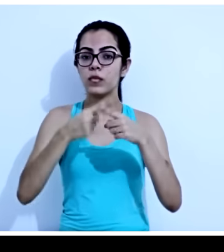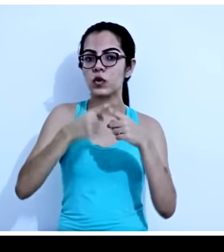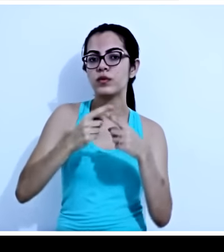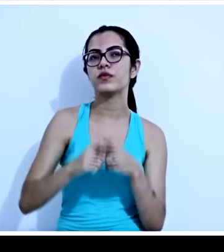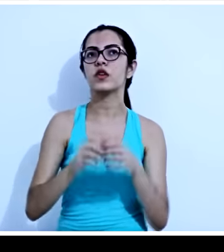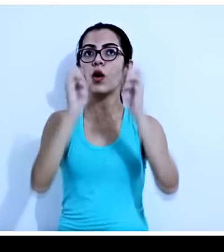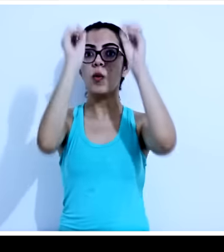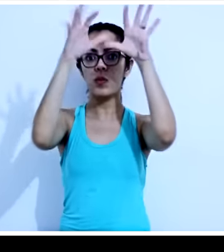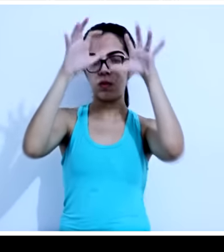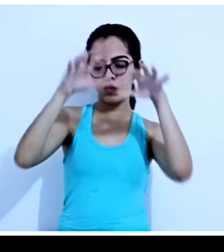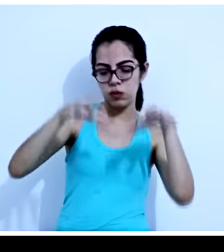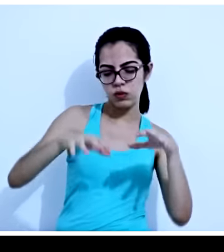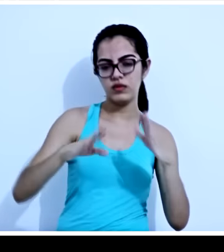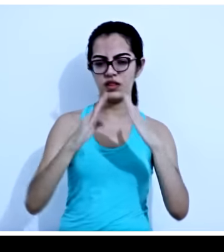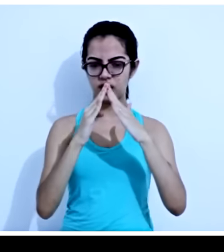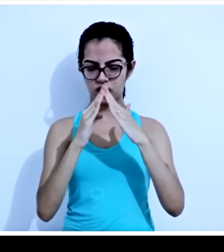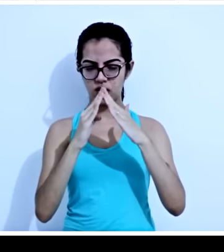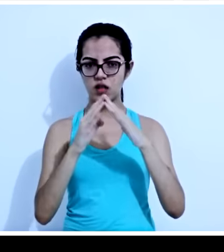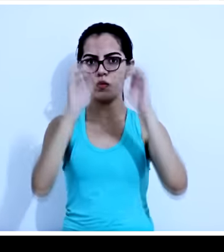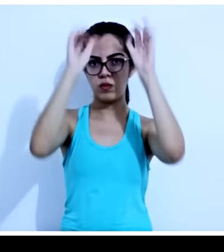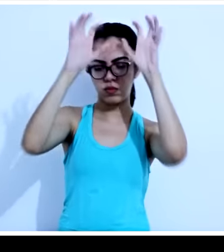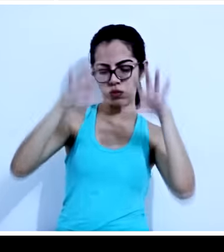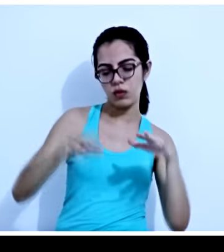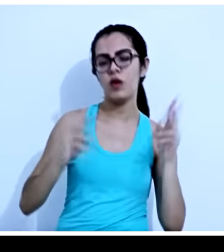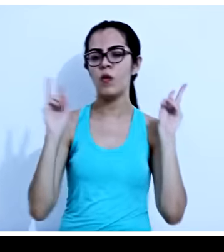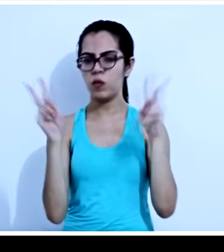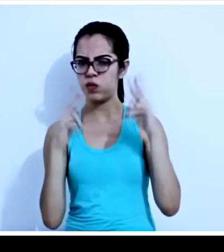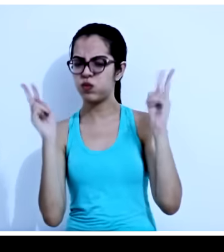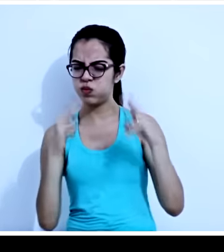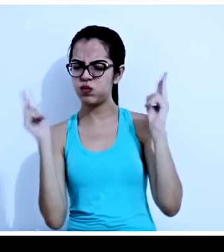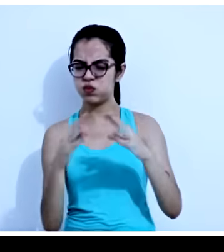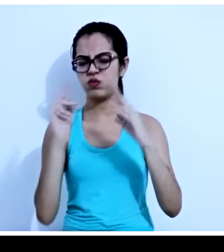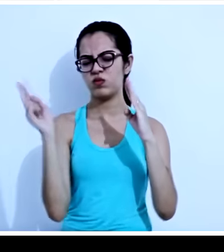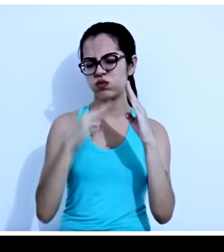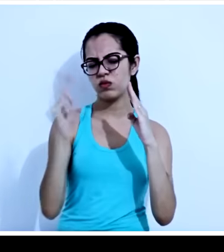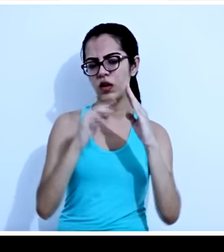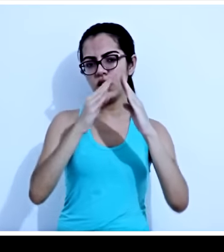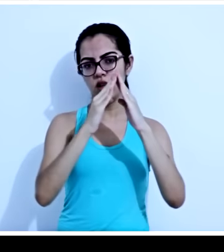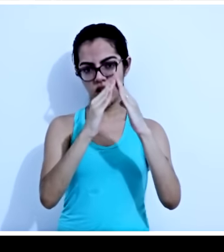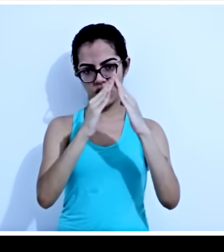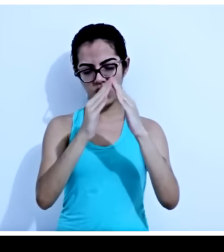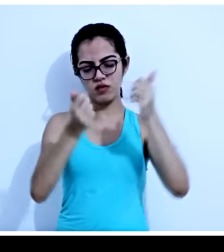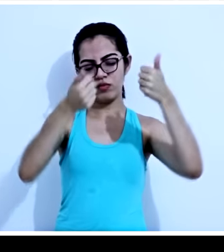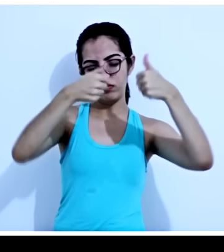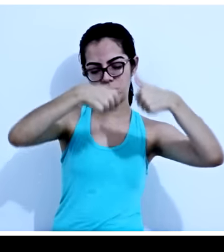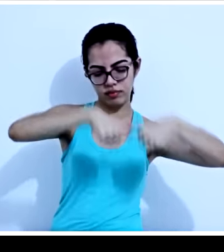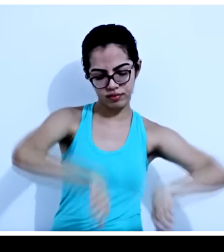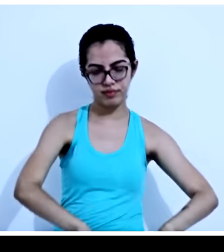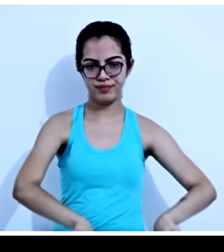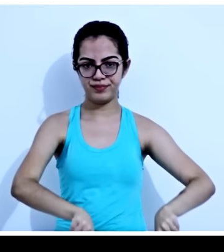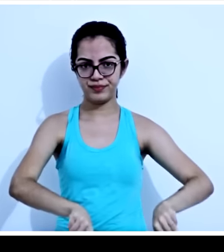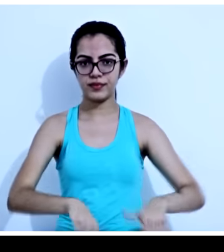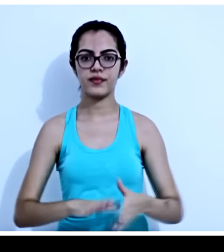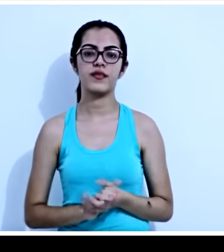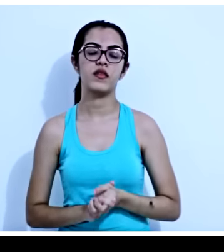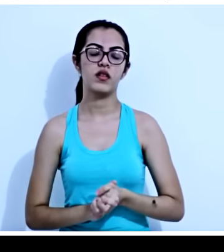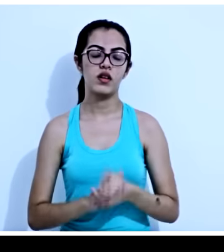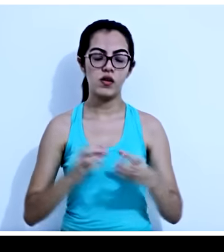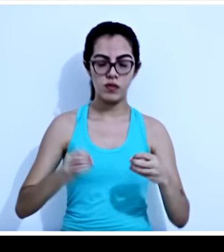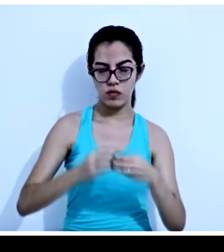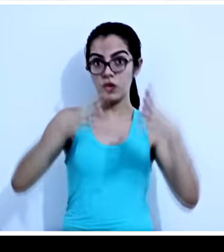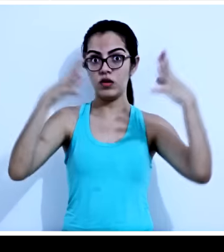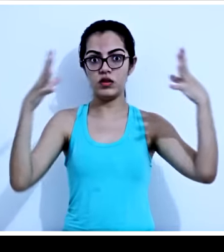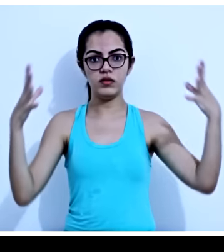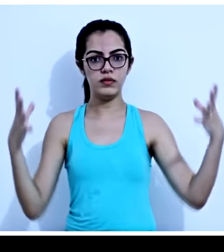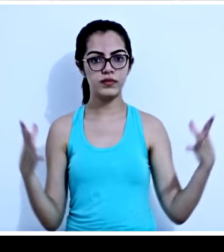os ventos e combateram contra aquela casa, que caiu, e foi grande a sua ruína. Esse texto